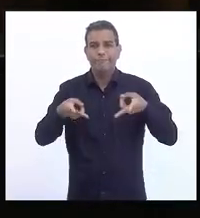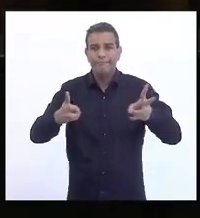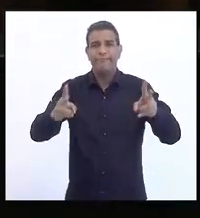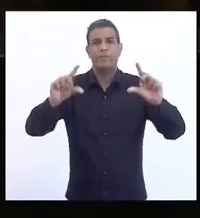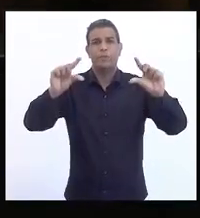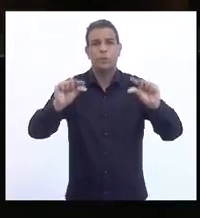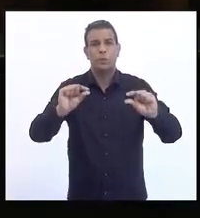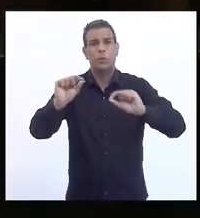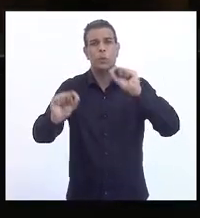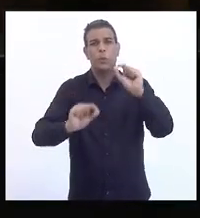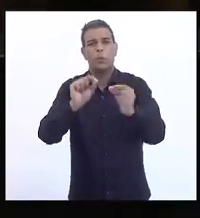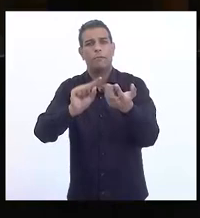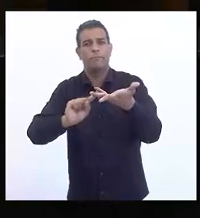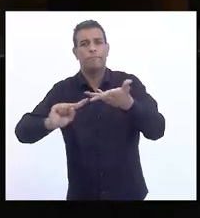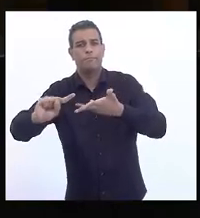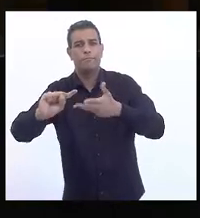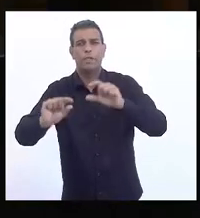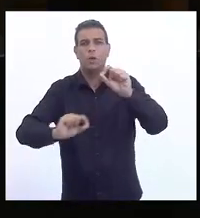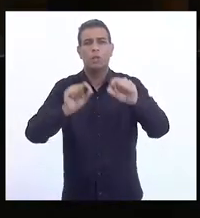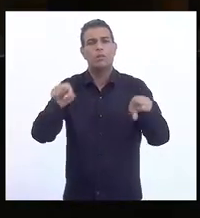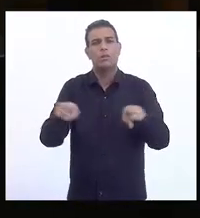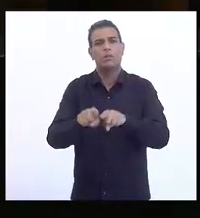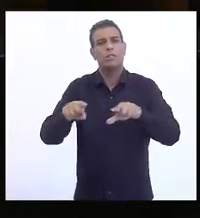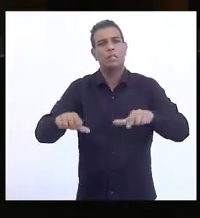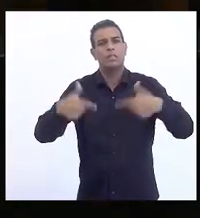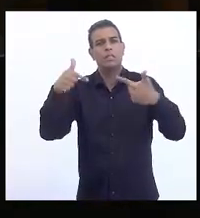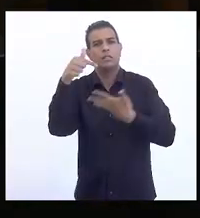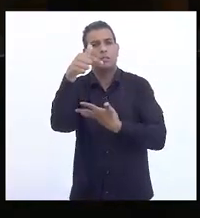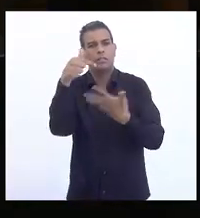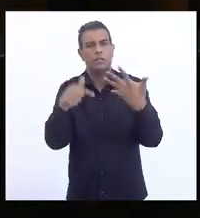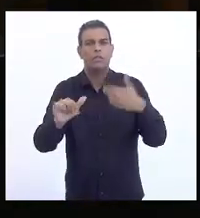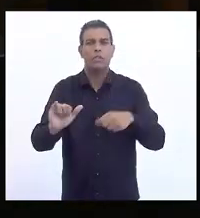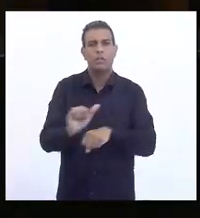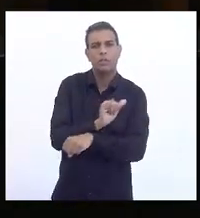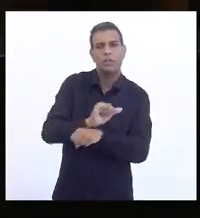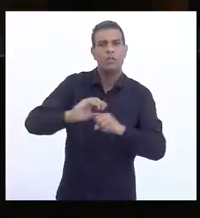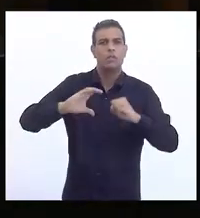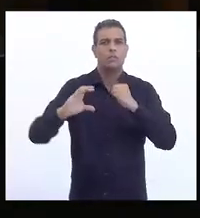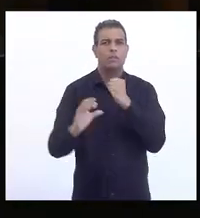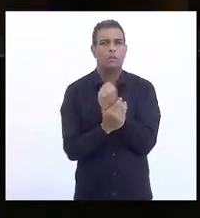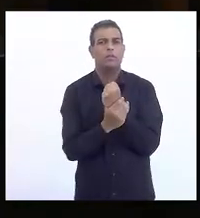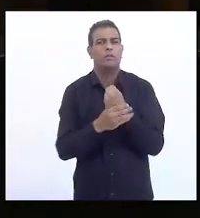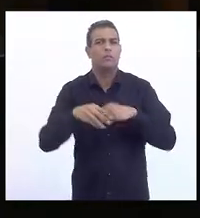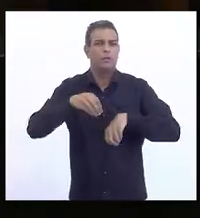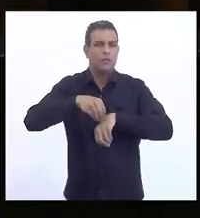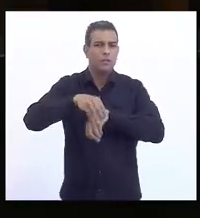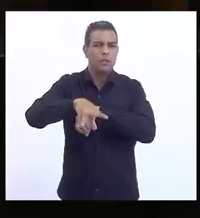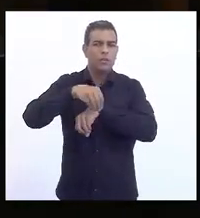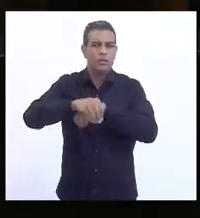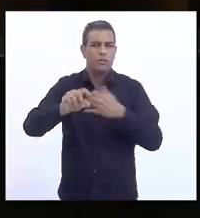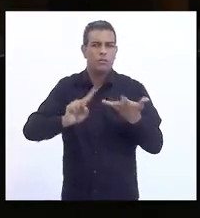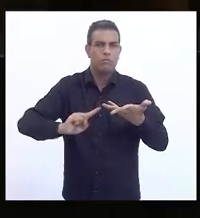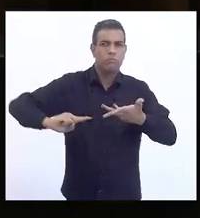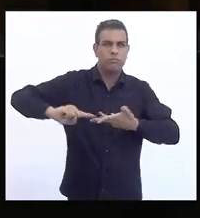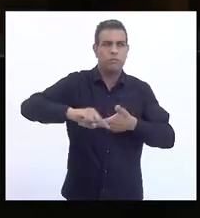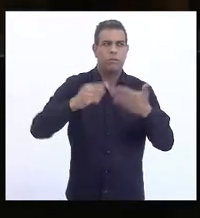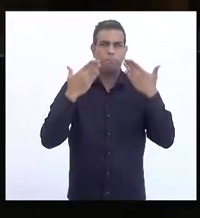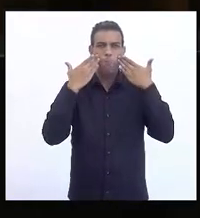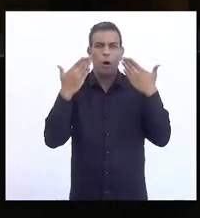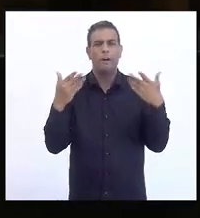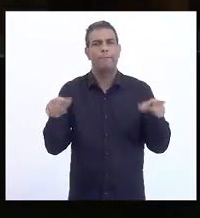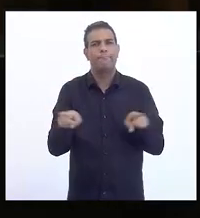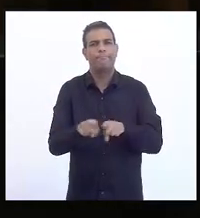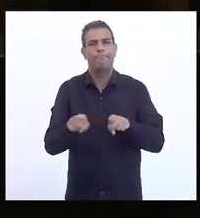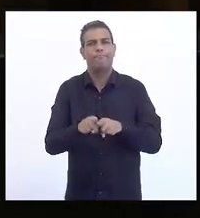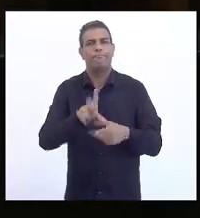política de confronto em detrimento ao trabalho de inteligência e segurança da informação. E aqui está mostrado,